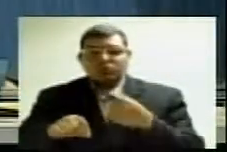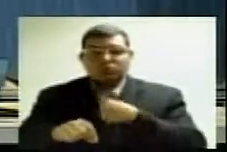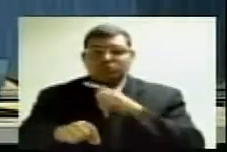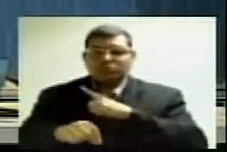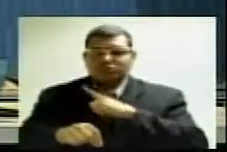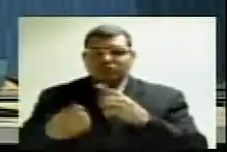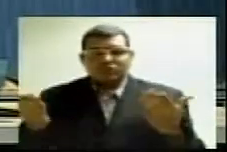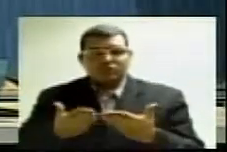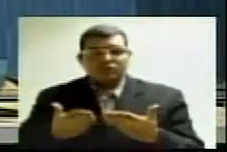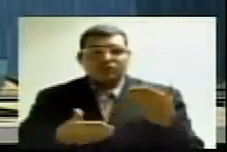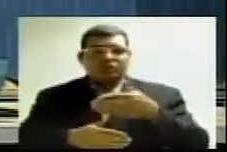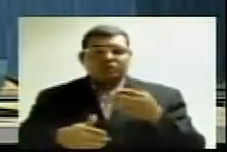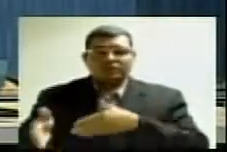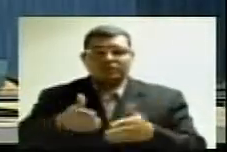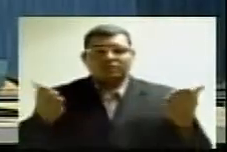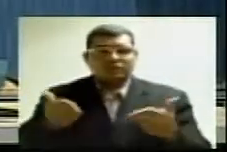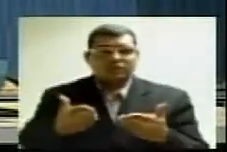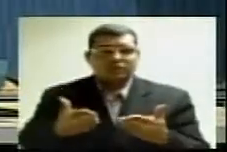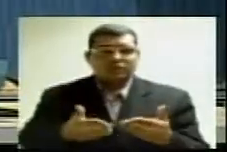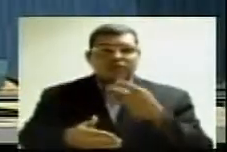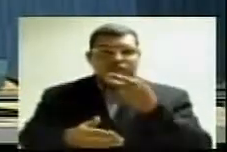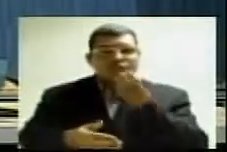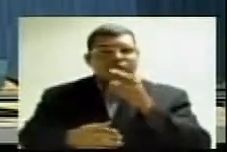tenho certeza que esse é um caminho que